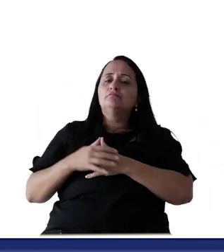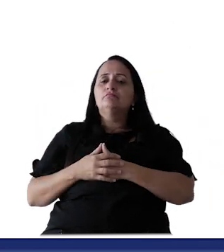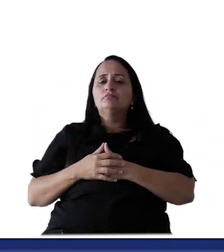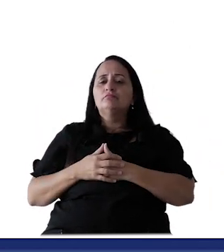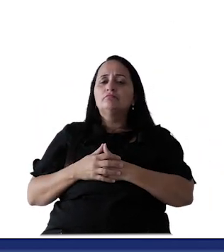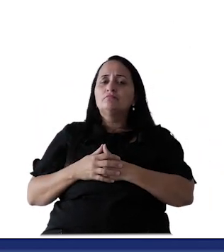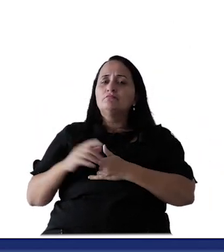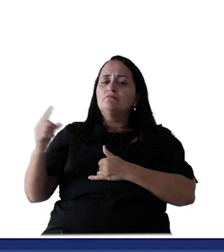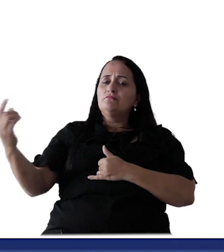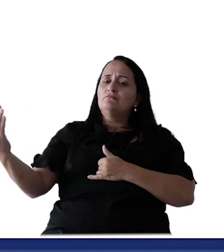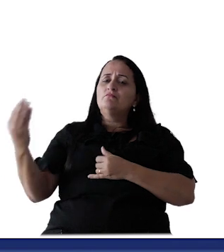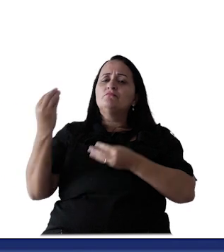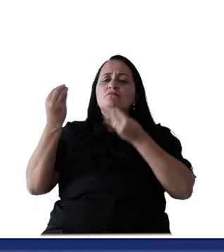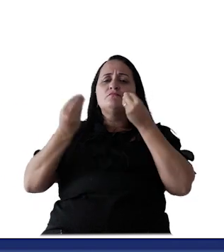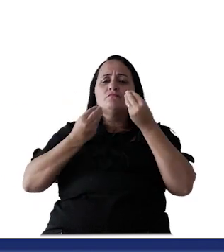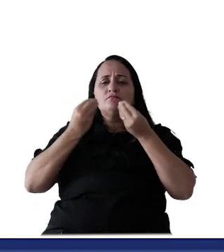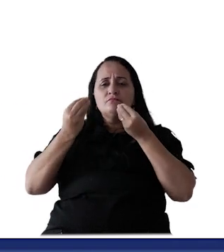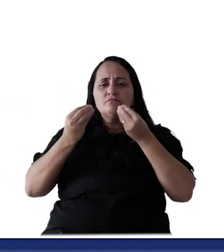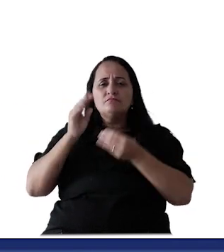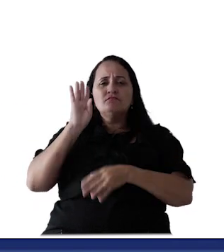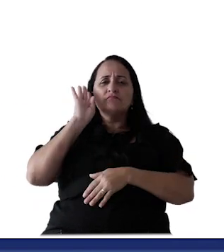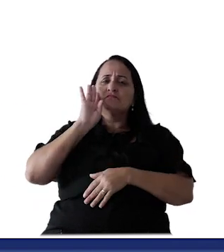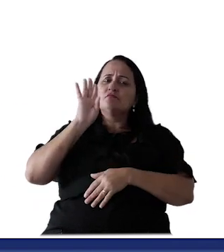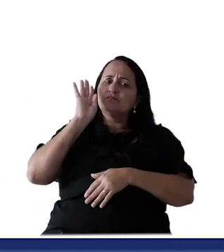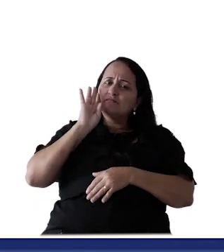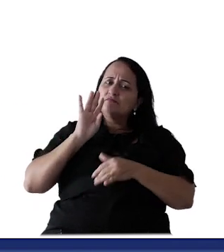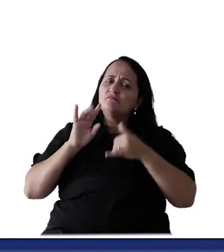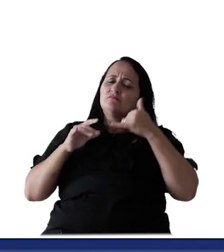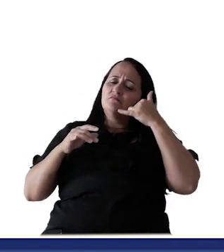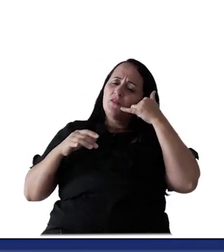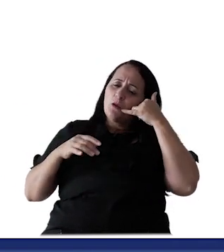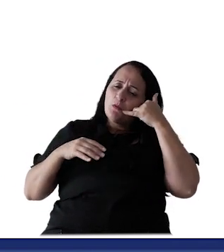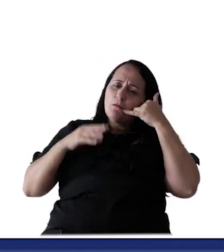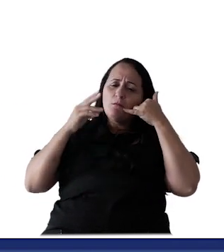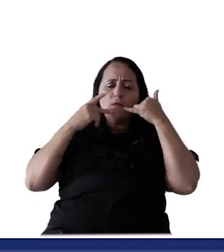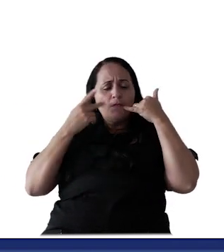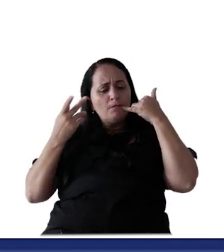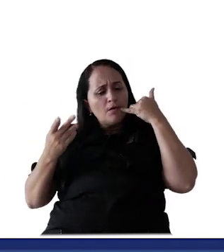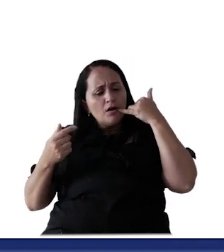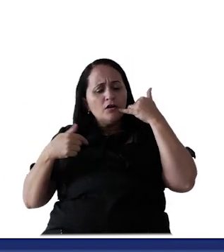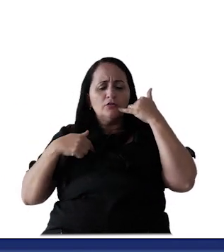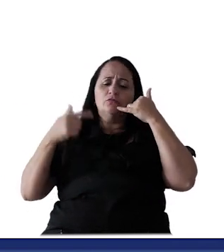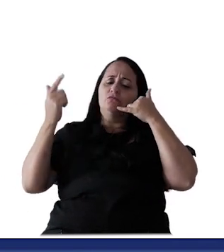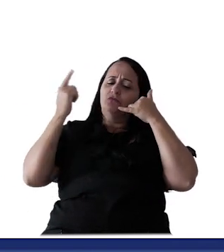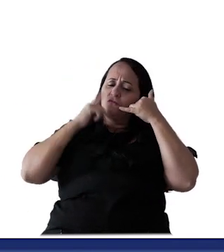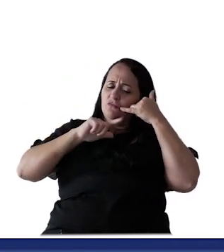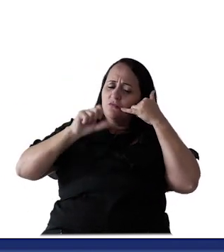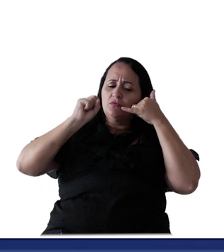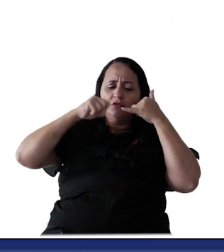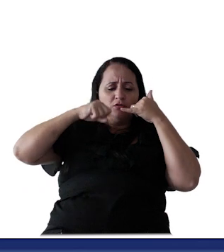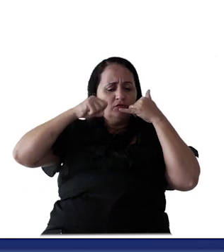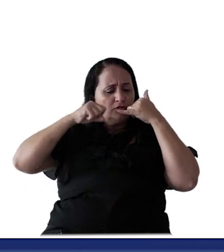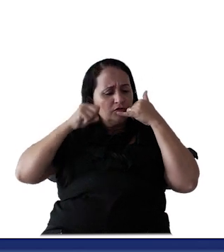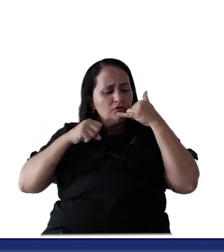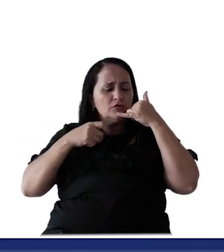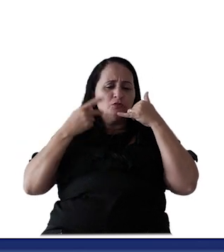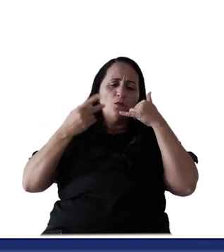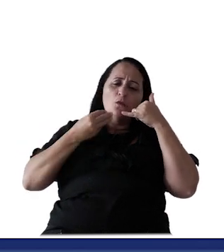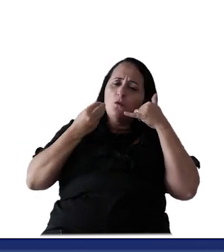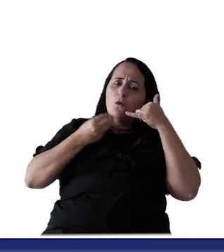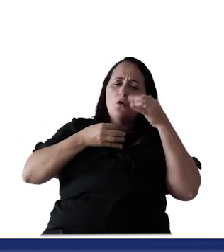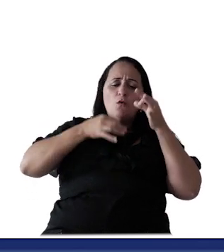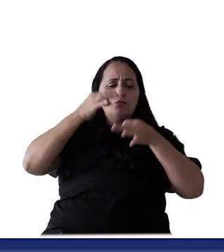conversa. Mas é claro, senhor Mendonça, pode ficar tranquilo. Nós vamos ganhar esse negócio. O juiz já deu